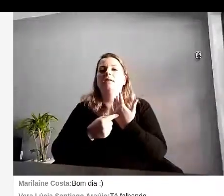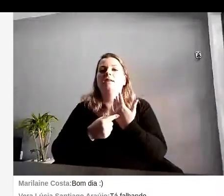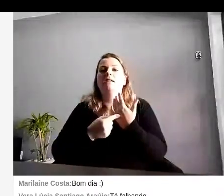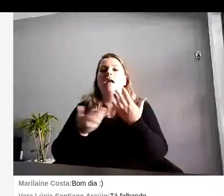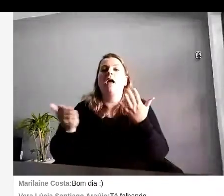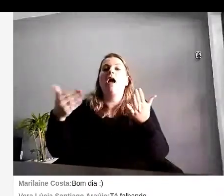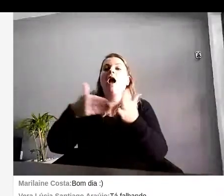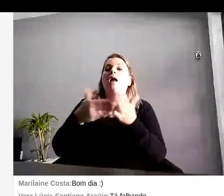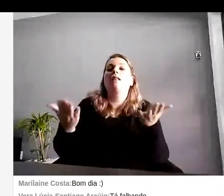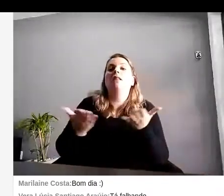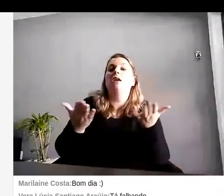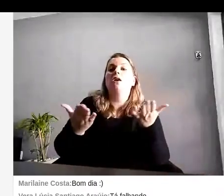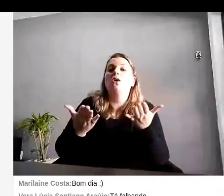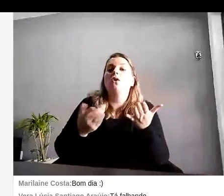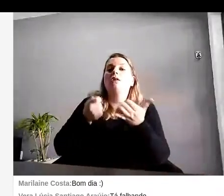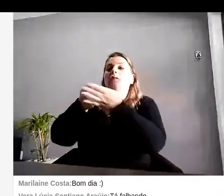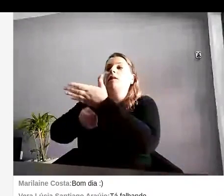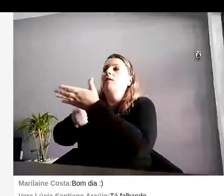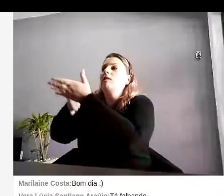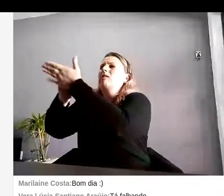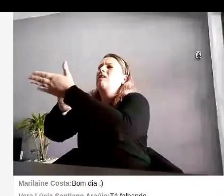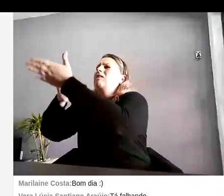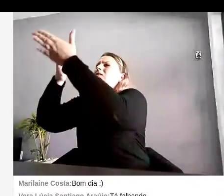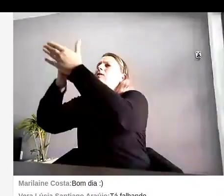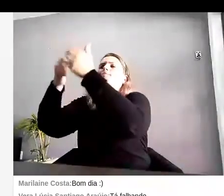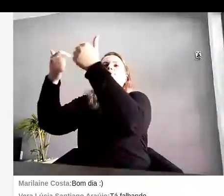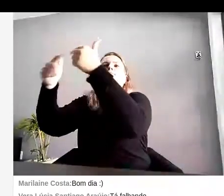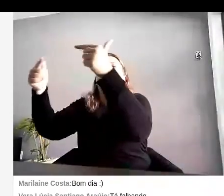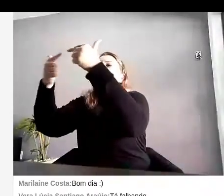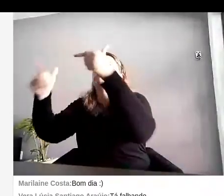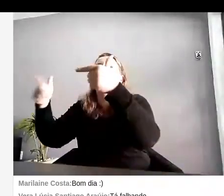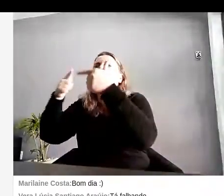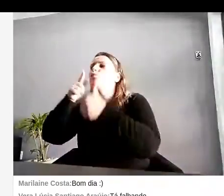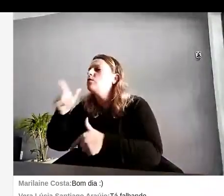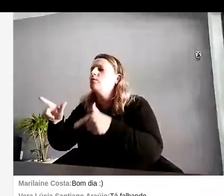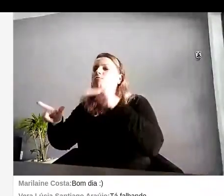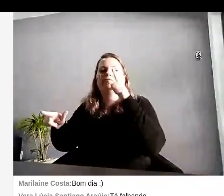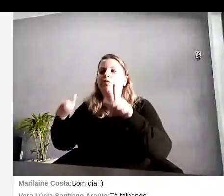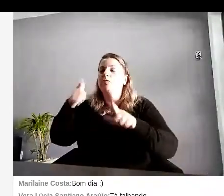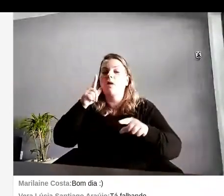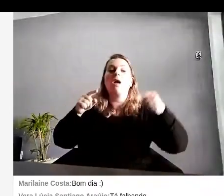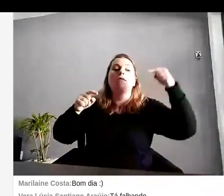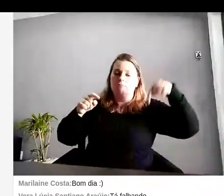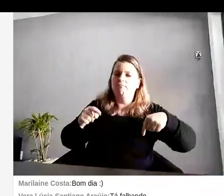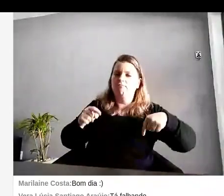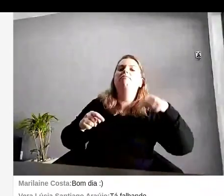lugares e não se consegue. E nós temos quase que desde o princípio.